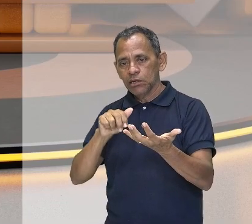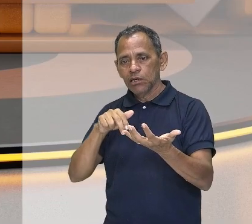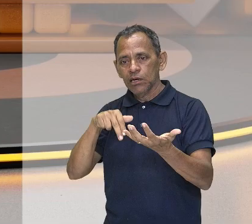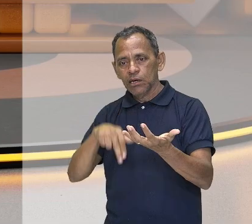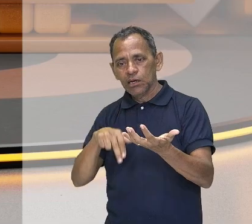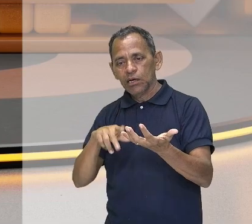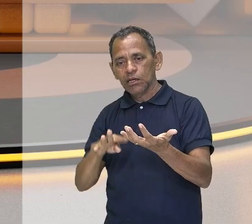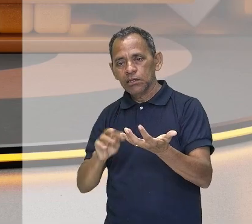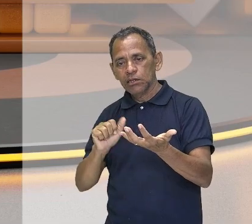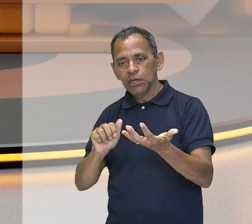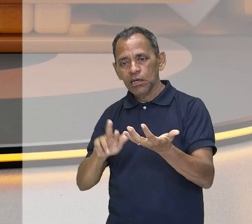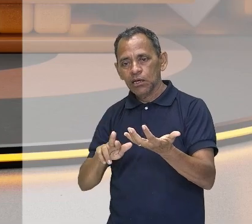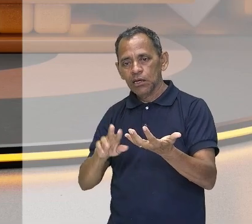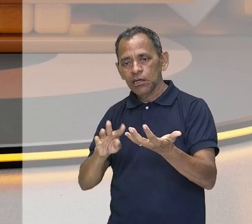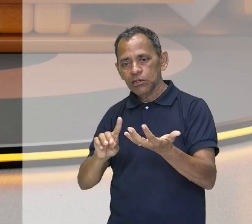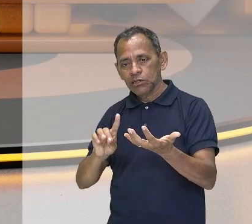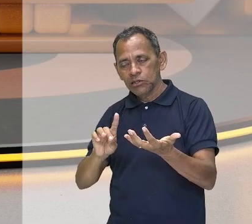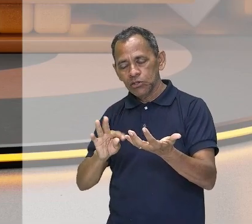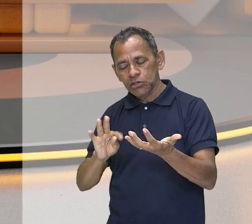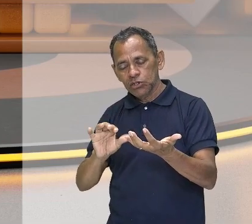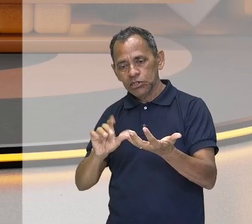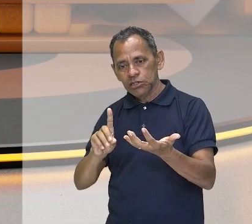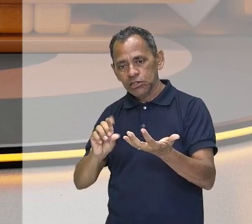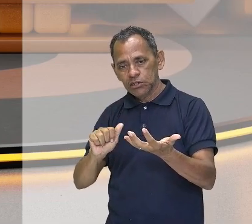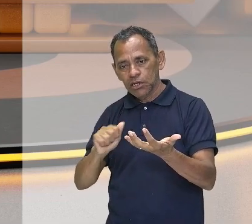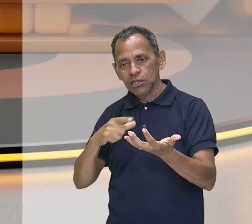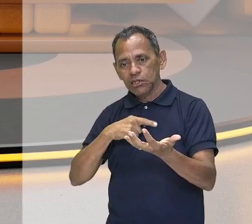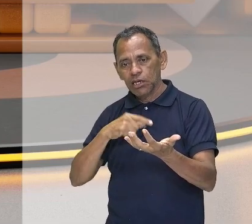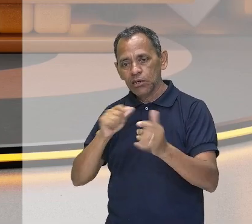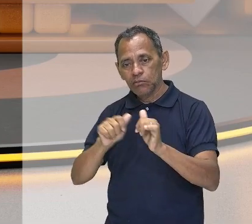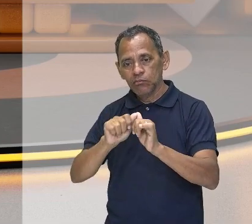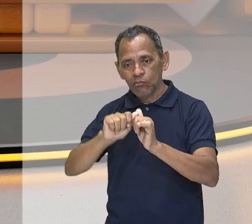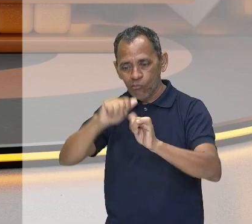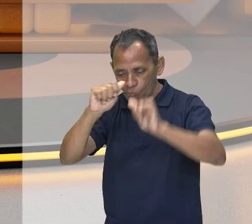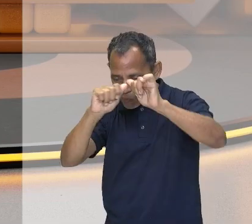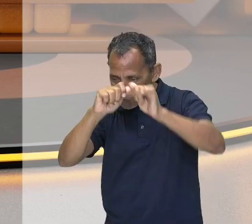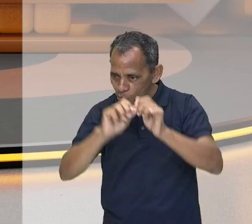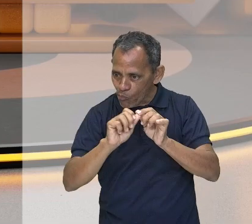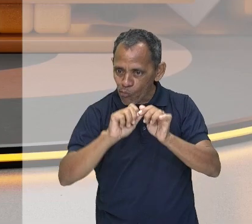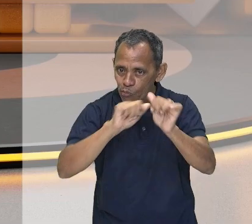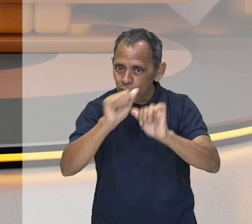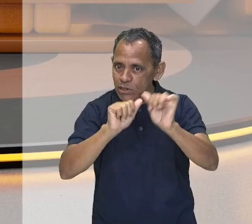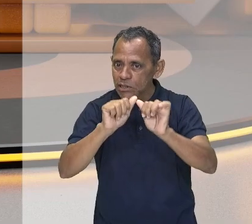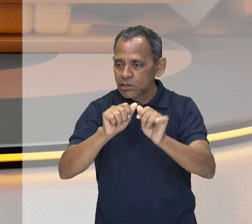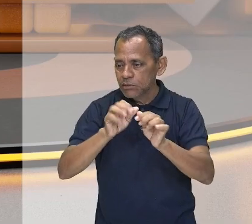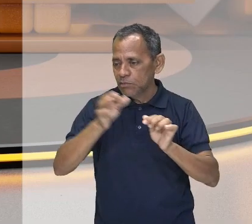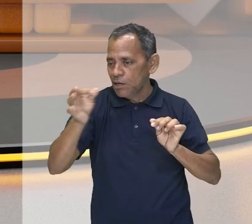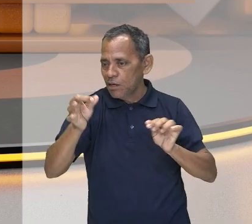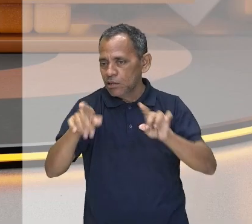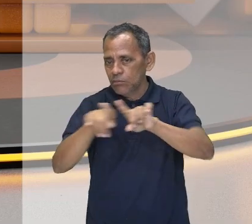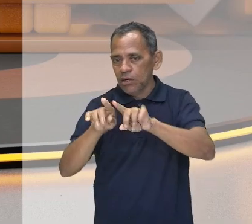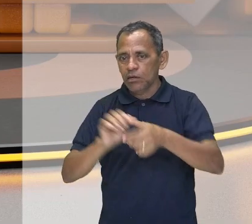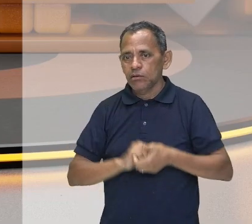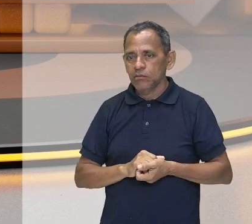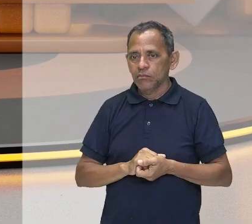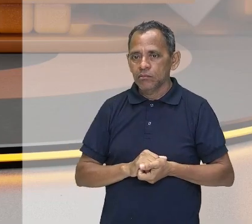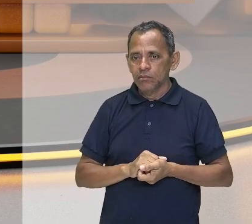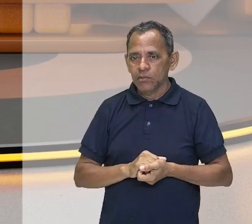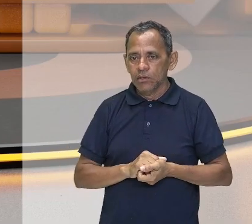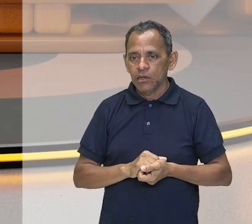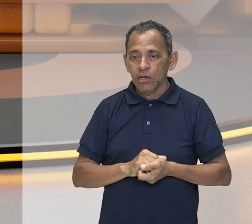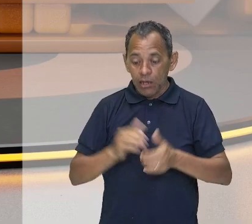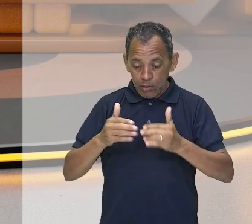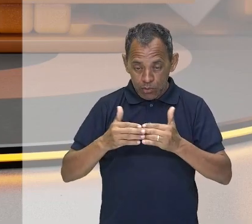da Antártida, eu vou tendo ali mais distorções, na forma e no tamanho das áreas representadas. Até aqui tudo bem? A partir